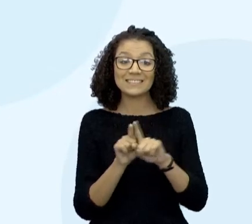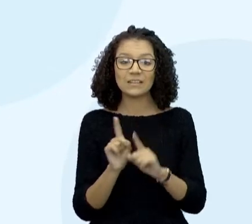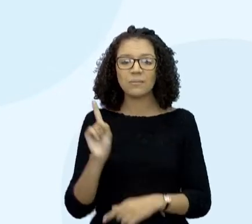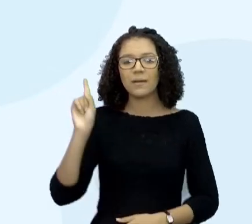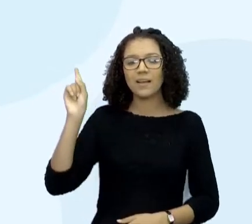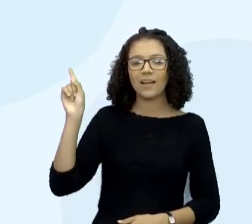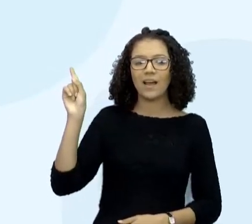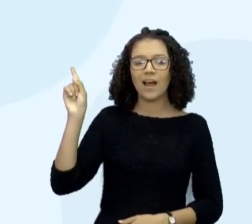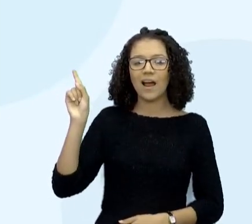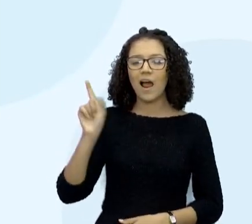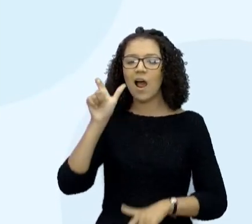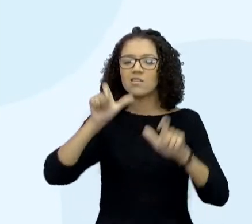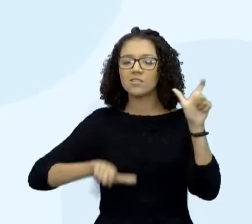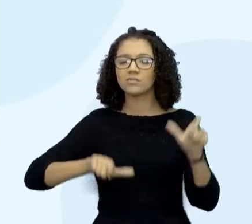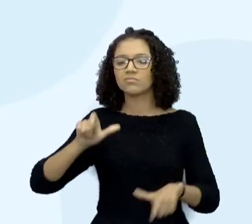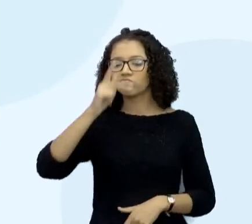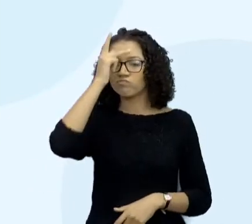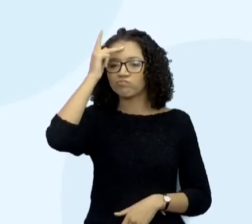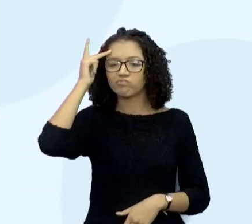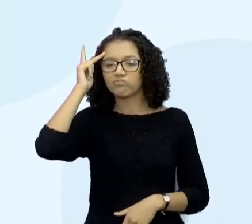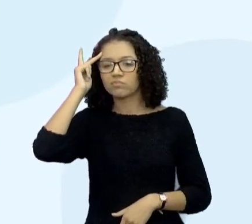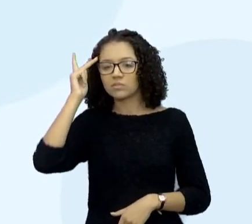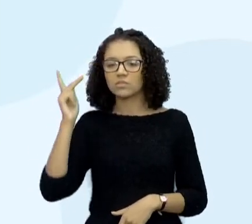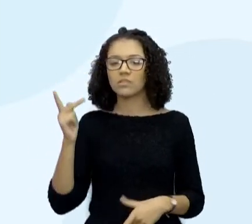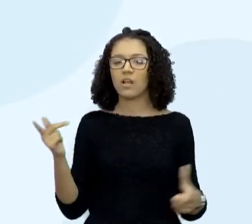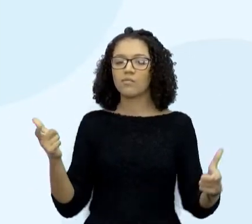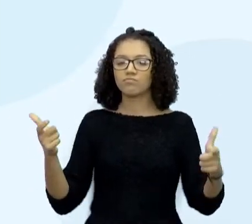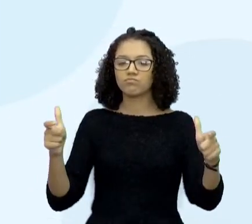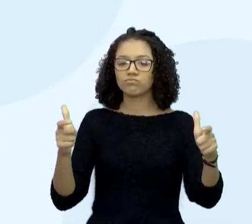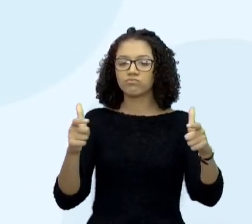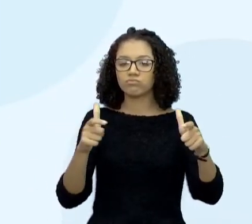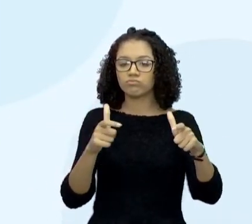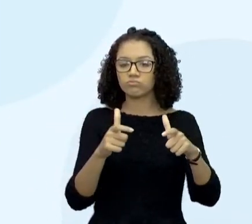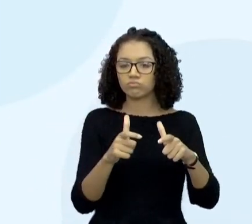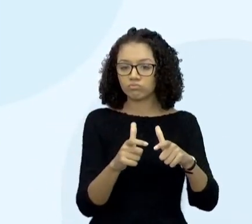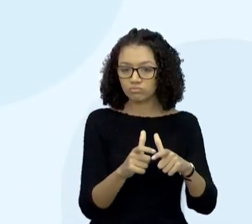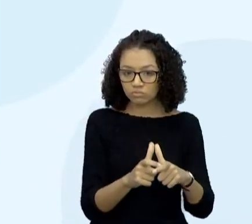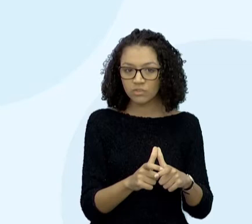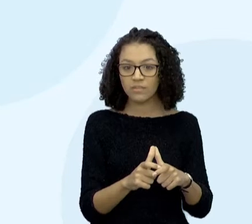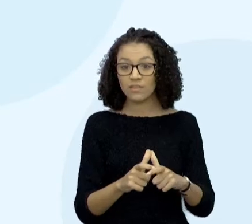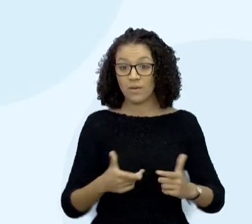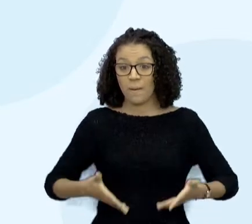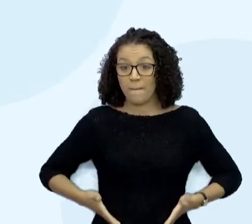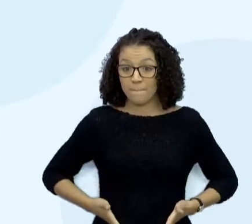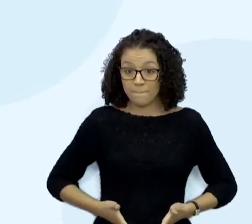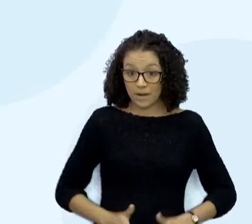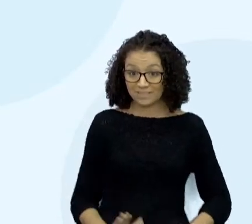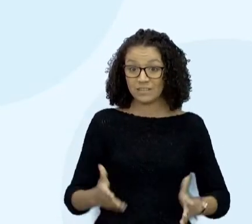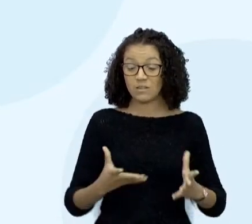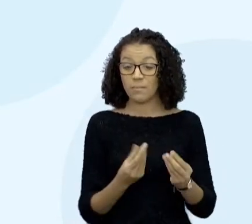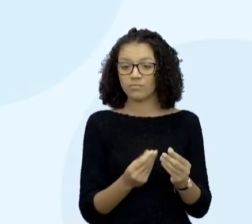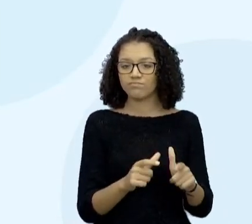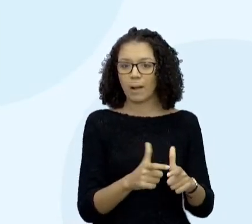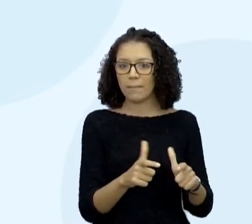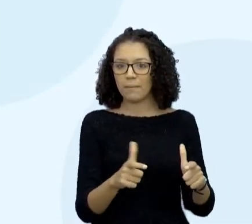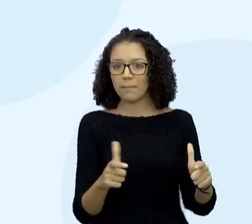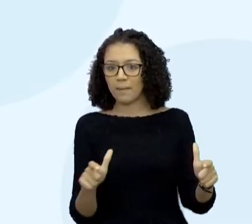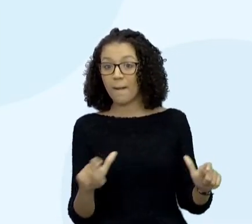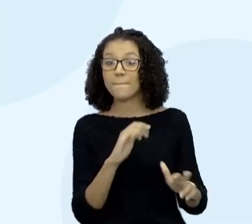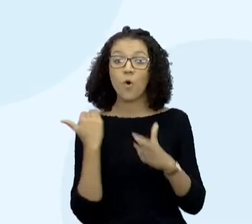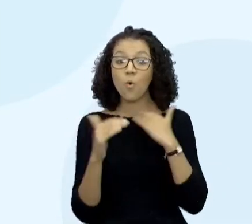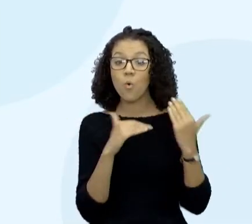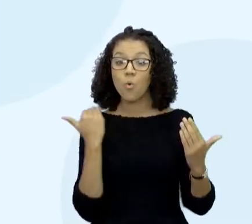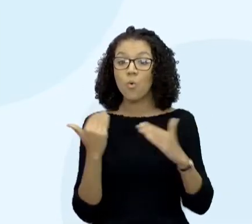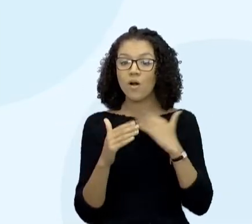aí num patamar baixo, né? Então nós temos taxa de natalidade alta, taxa de mortalidade alta e um crescimento